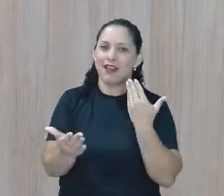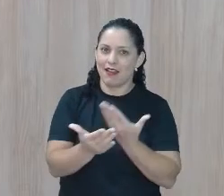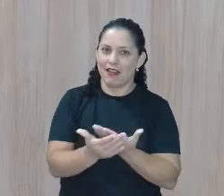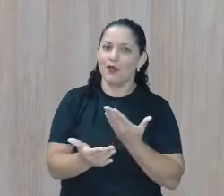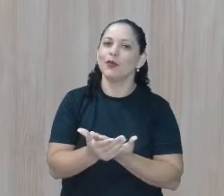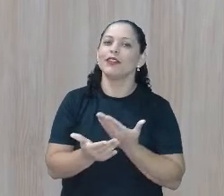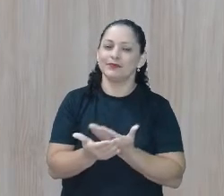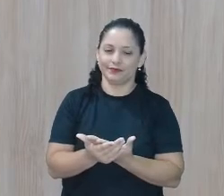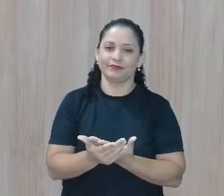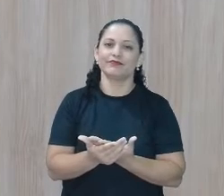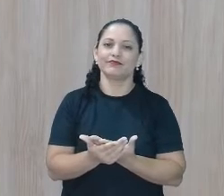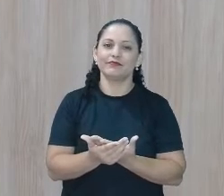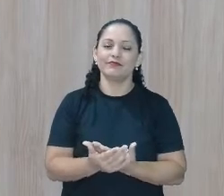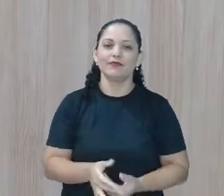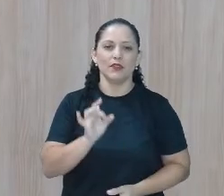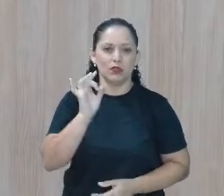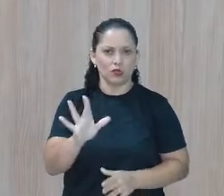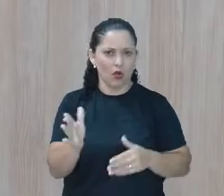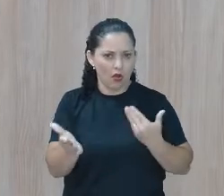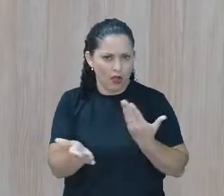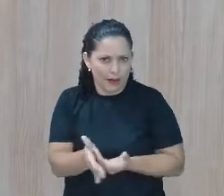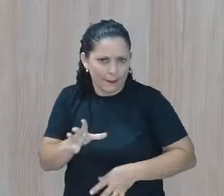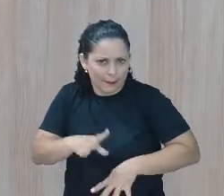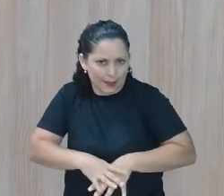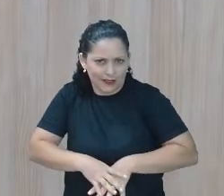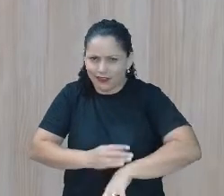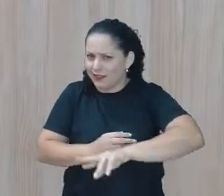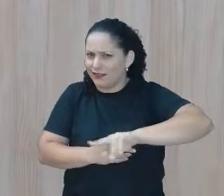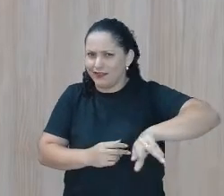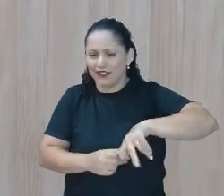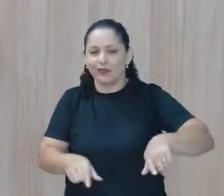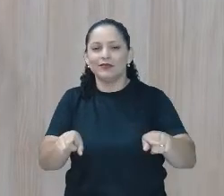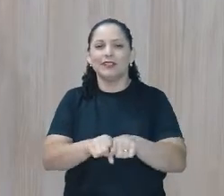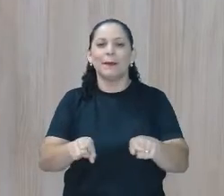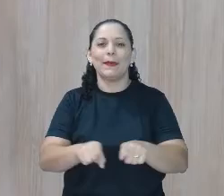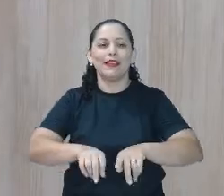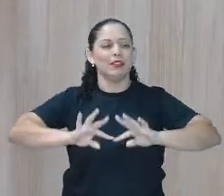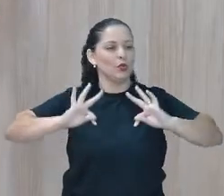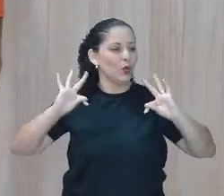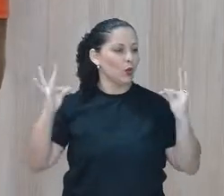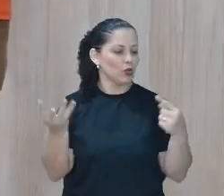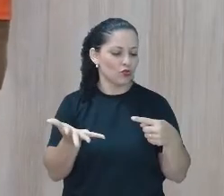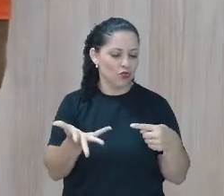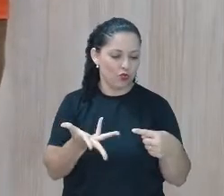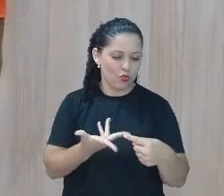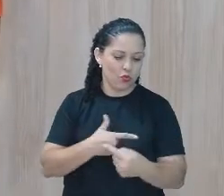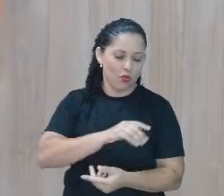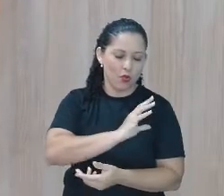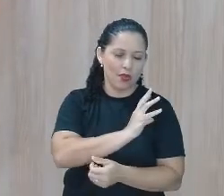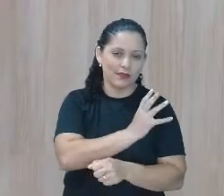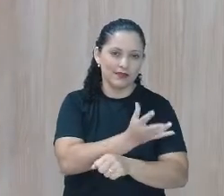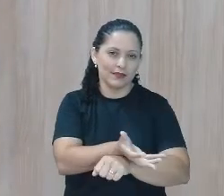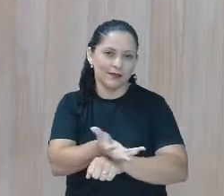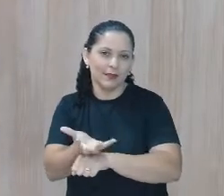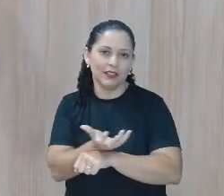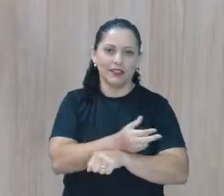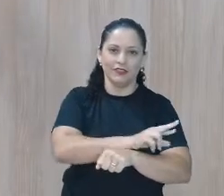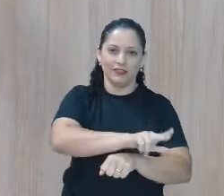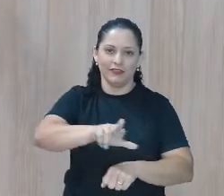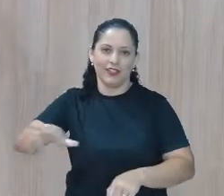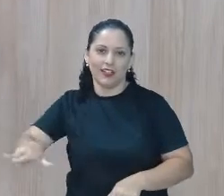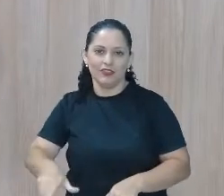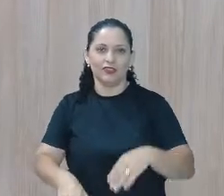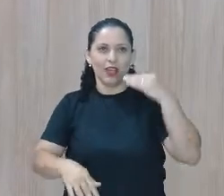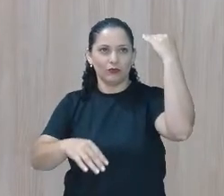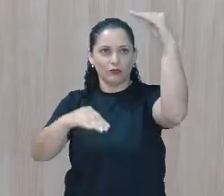nossa aula, certo? Não só as aulas de matemática, mas também as aulas de todas as outras disciplinas, certo? Vai estar lá